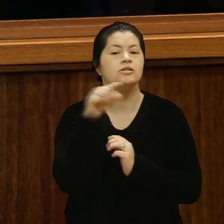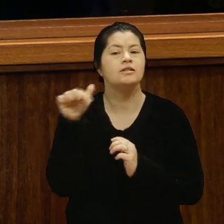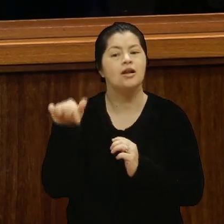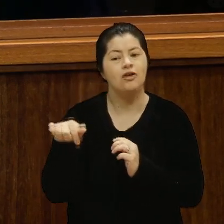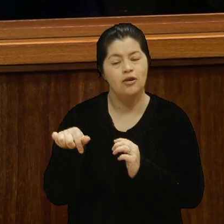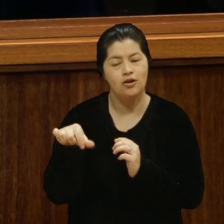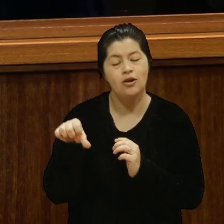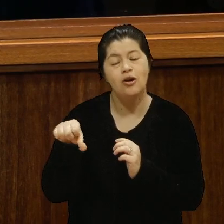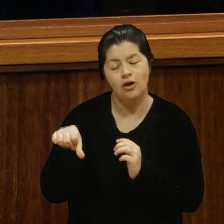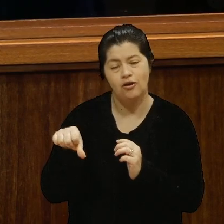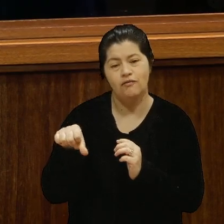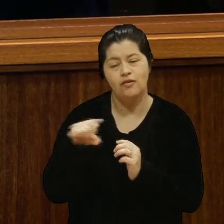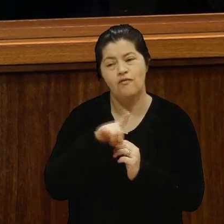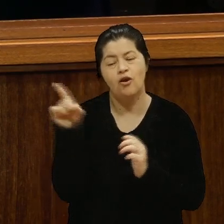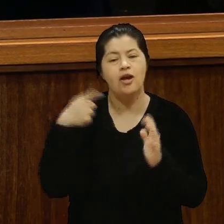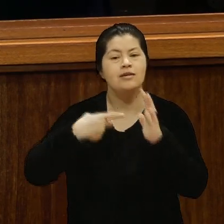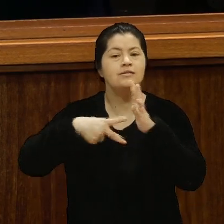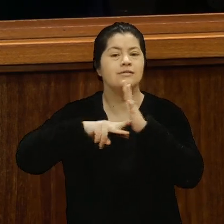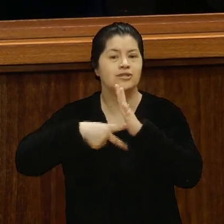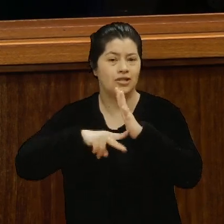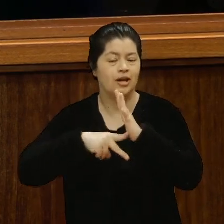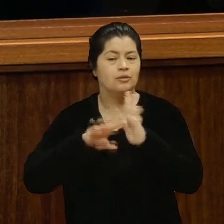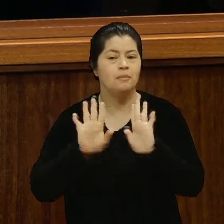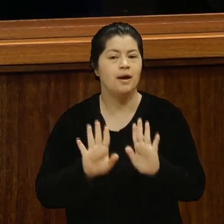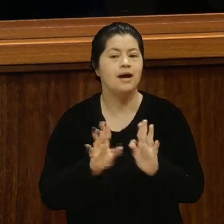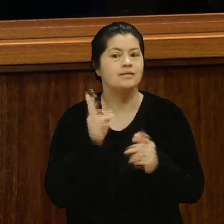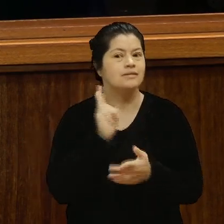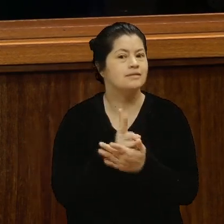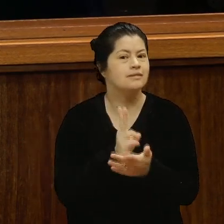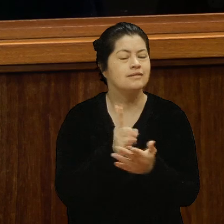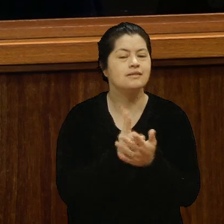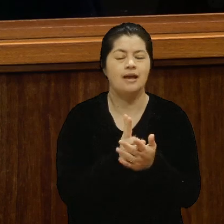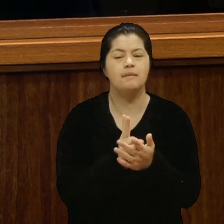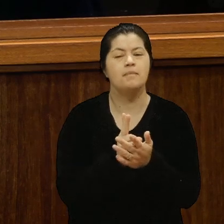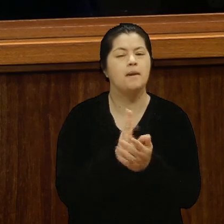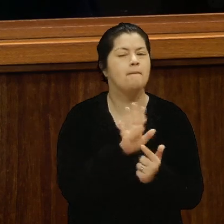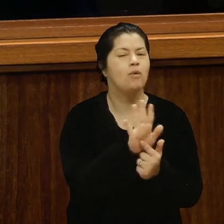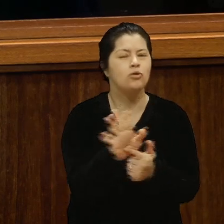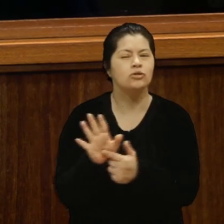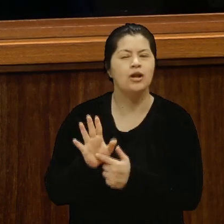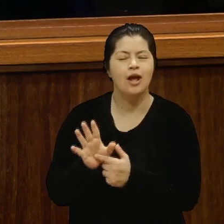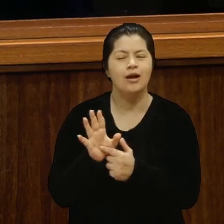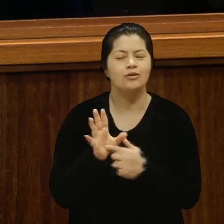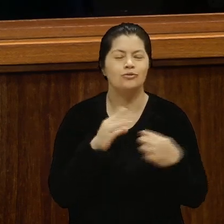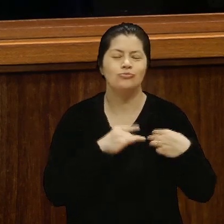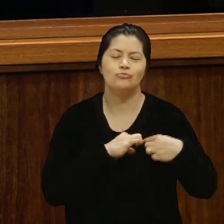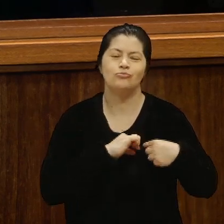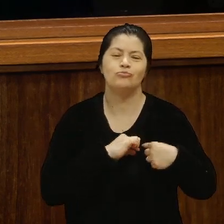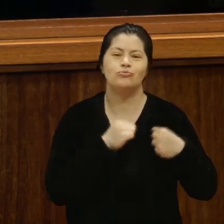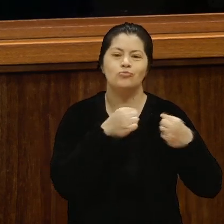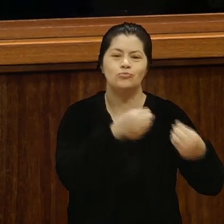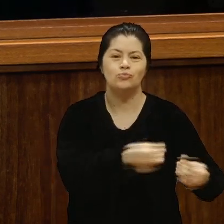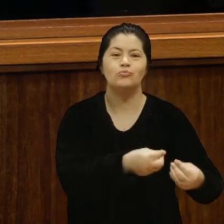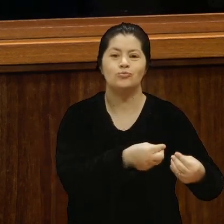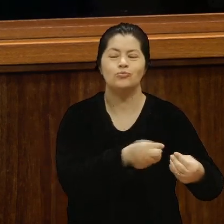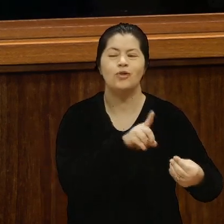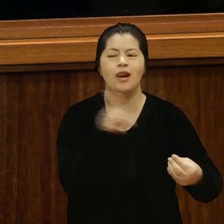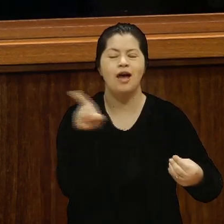fui para o sindicato, mas eu sempre deixei um pedacinho meu naquela